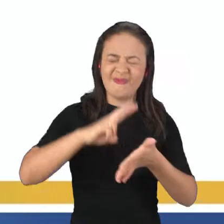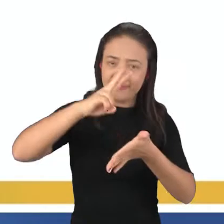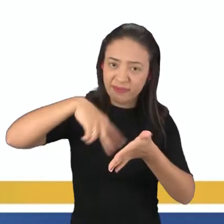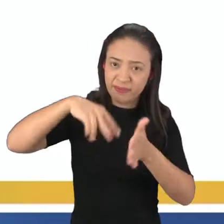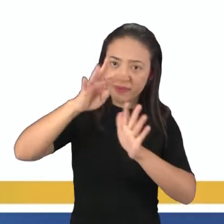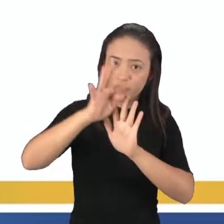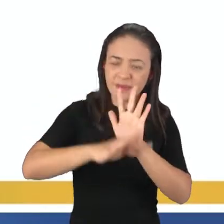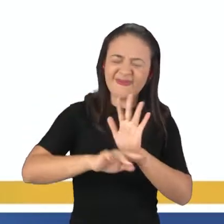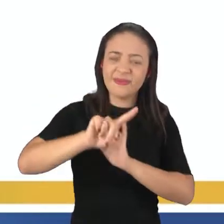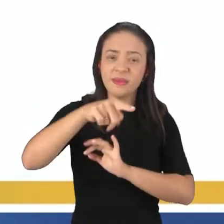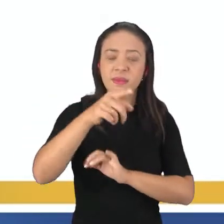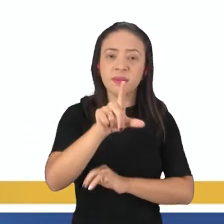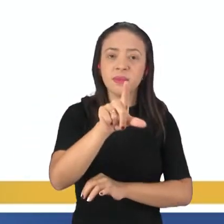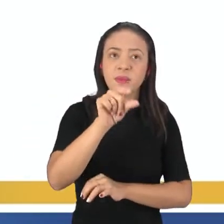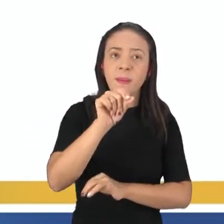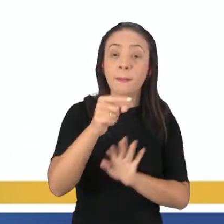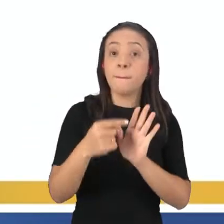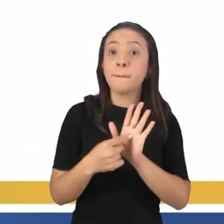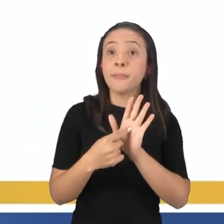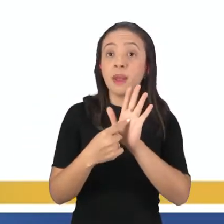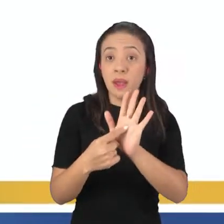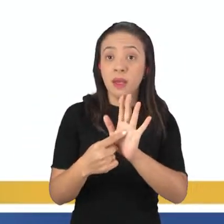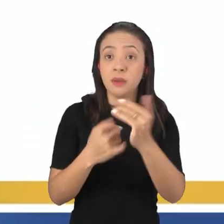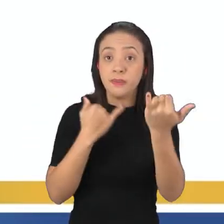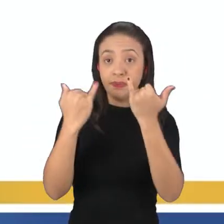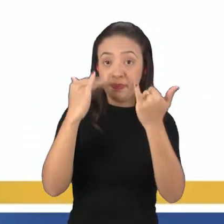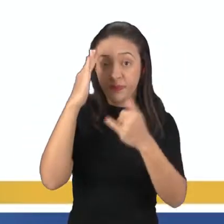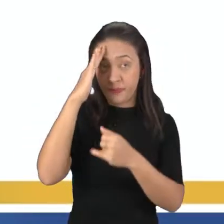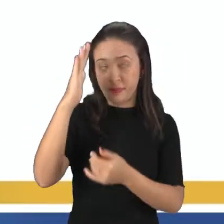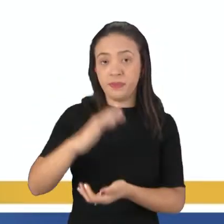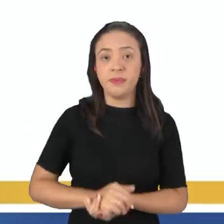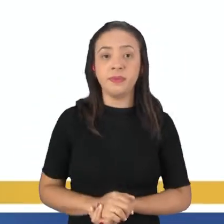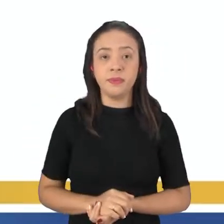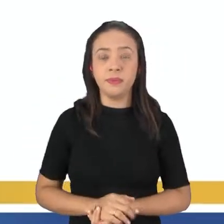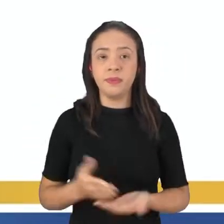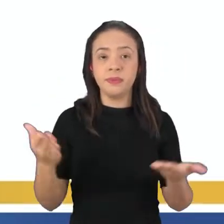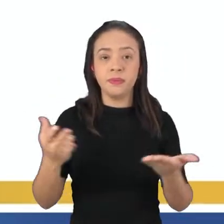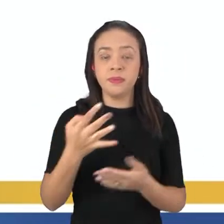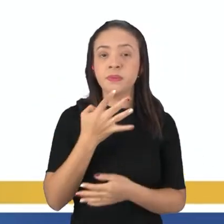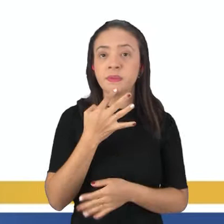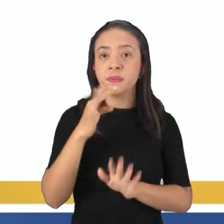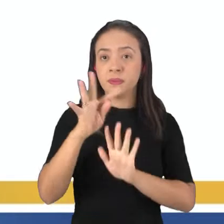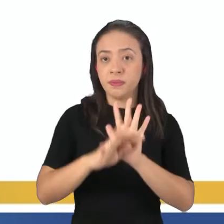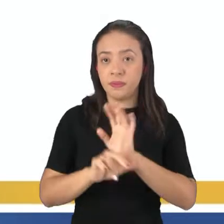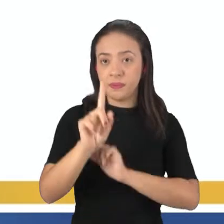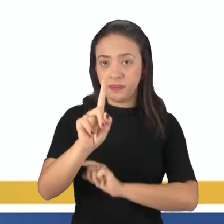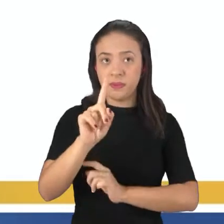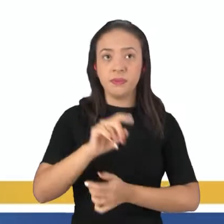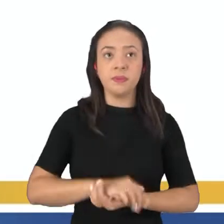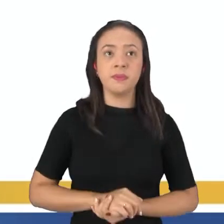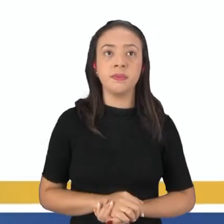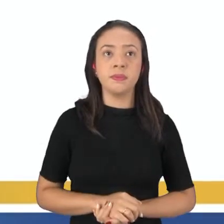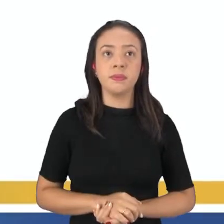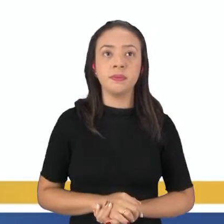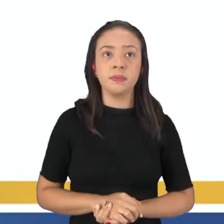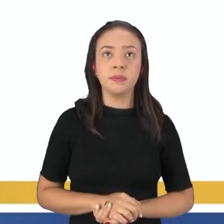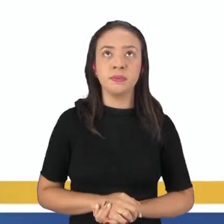Leia os textos e em seguida marque a opção que indica a ideia central. Então a gente vai ver aí o texto 1, tá?